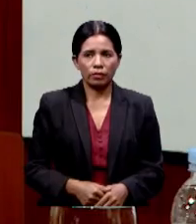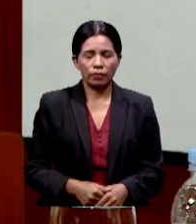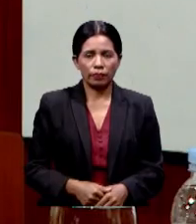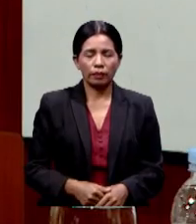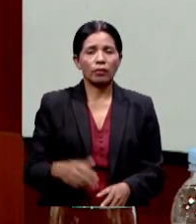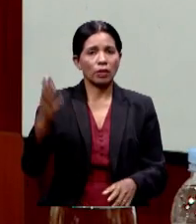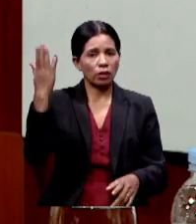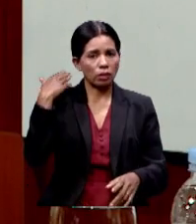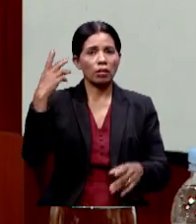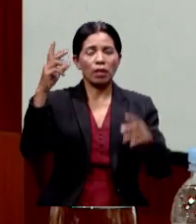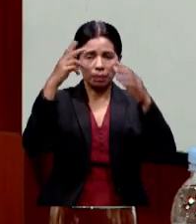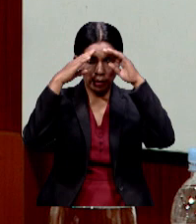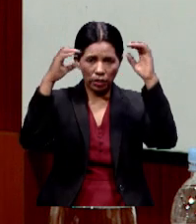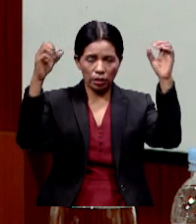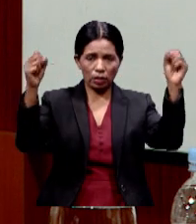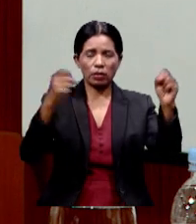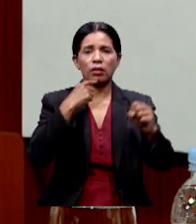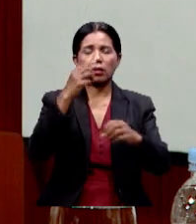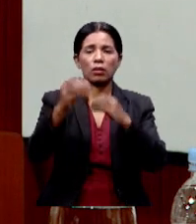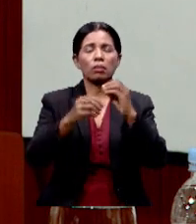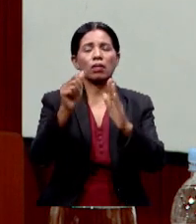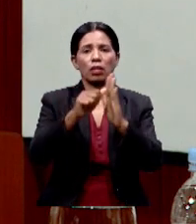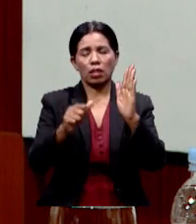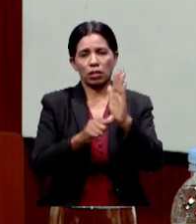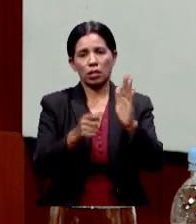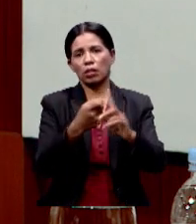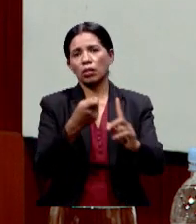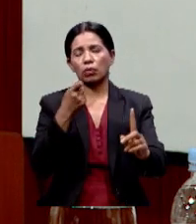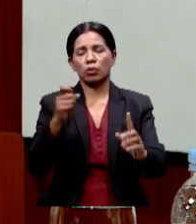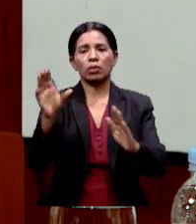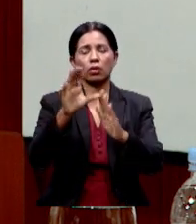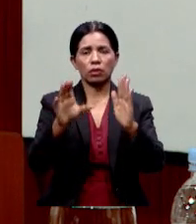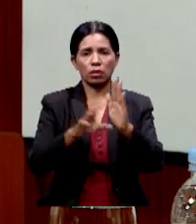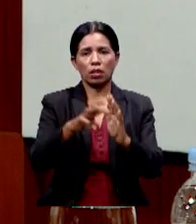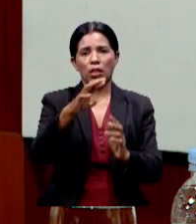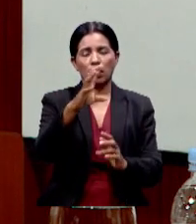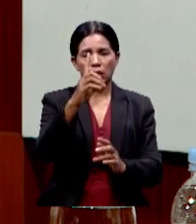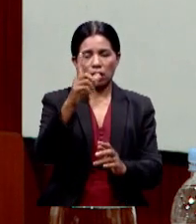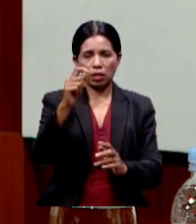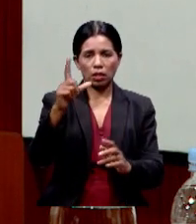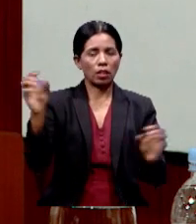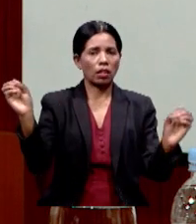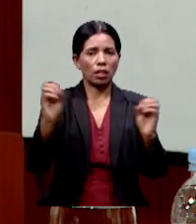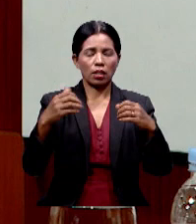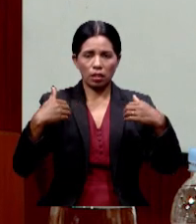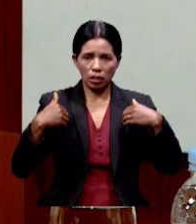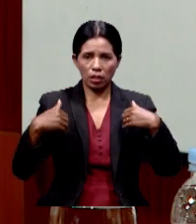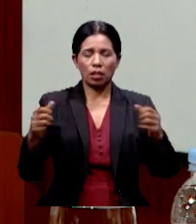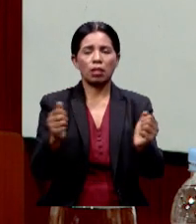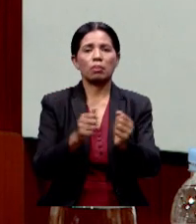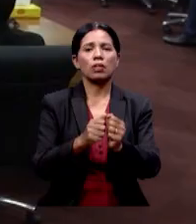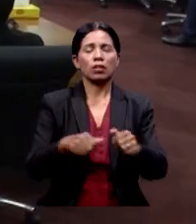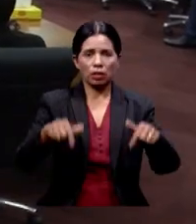Antes, o Presidente da República questiona o artigo balão da Constituição RTL na bela e a relevância da